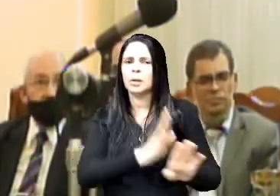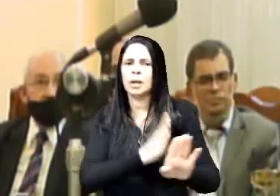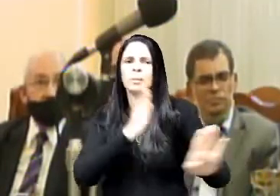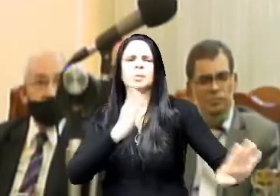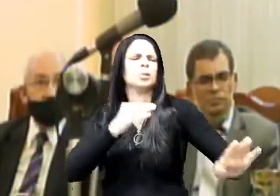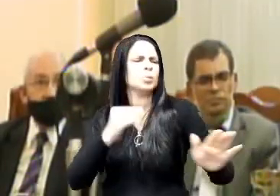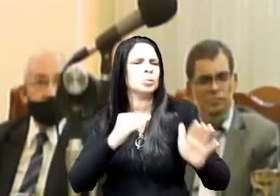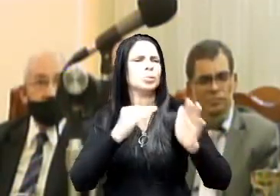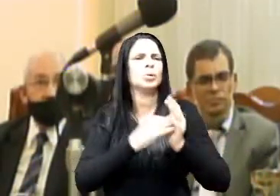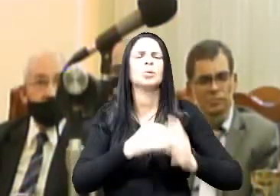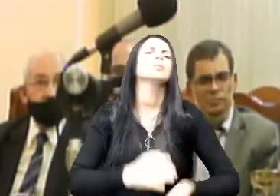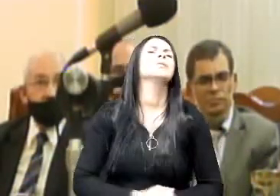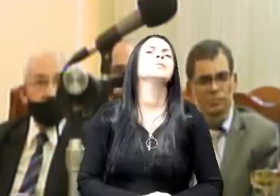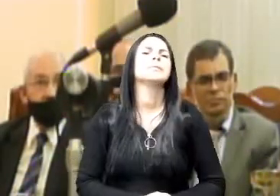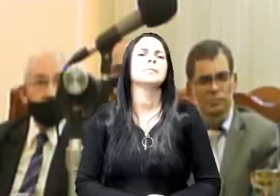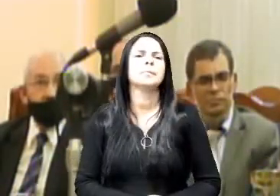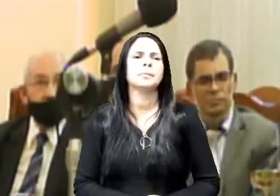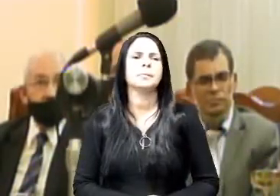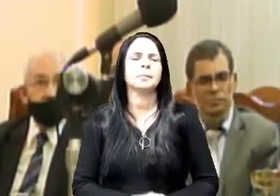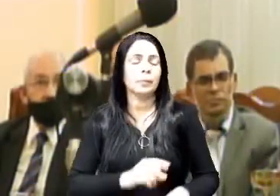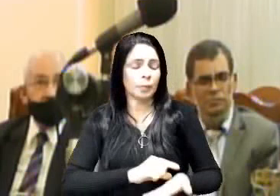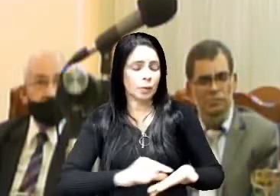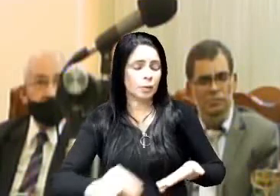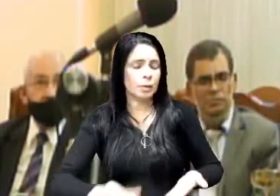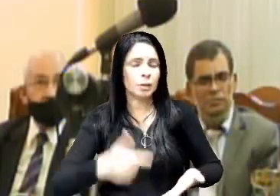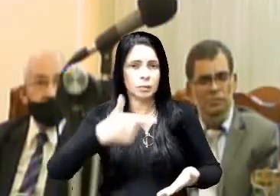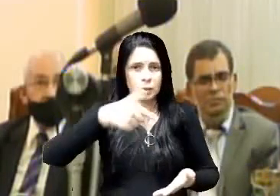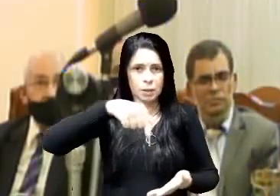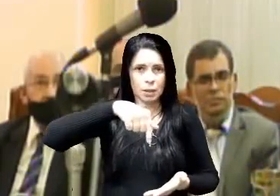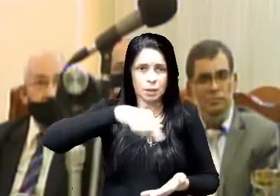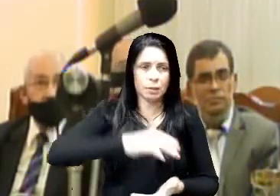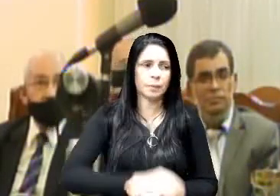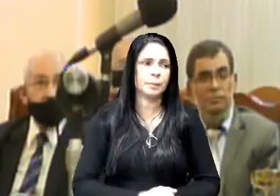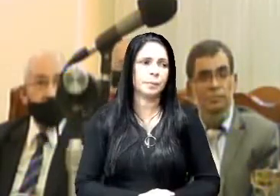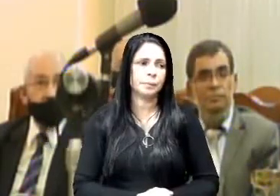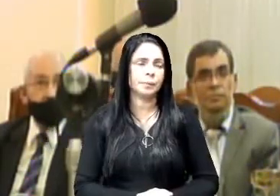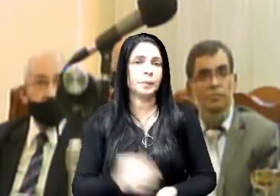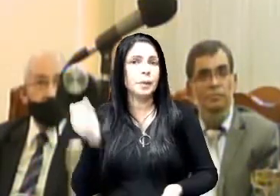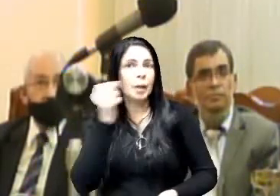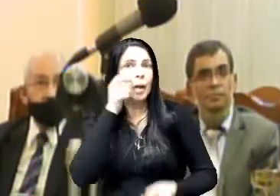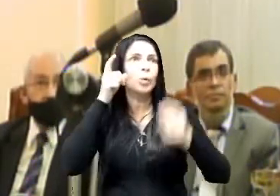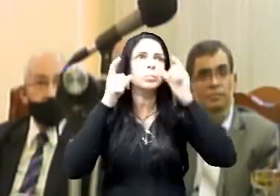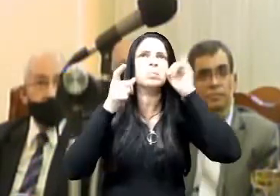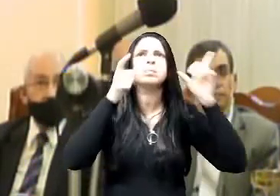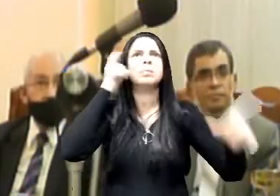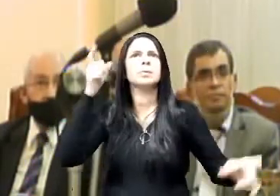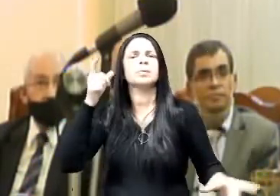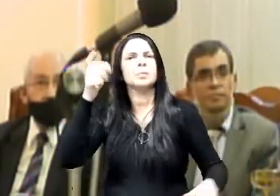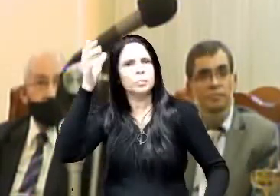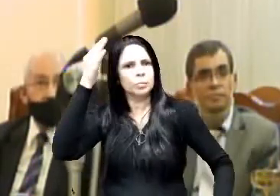Foram soltas as prisões, versículo 27. E acordando o carcereiro,